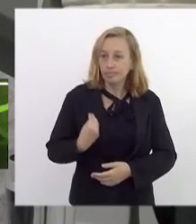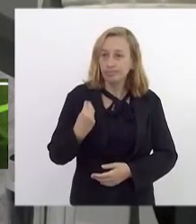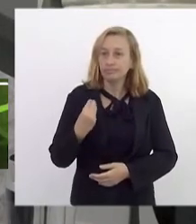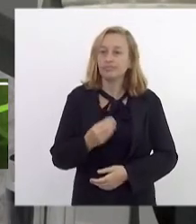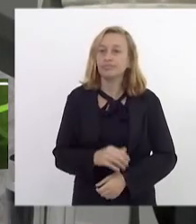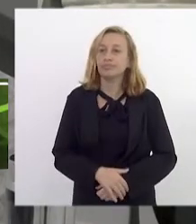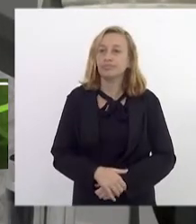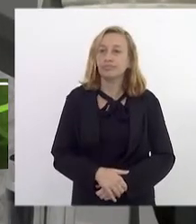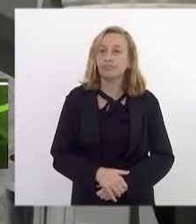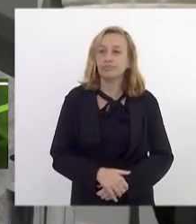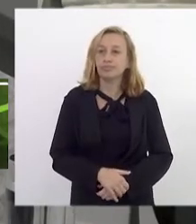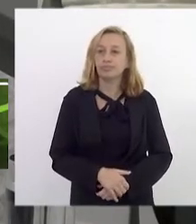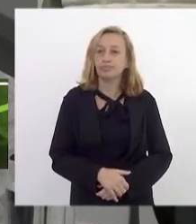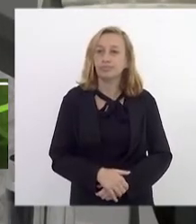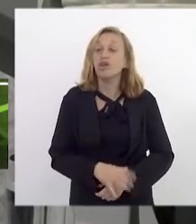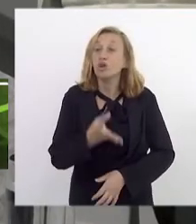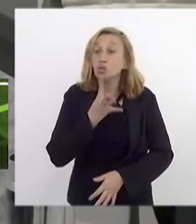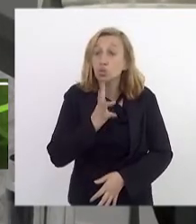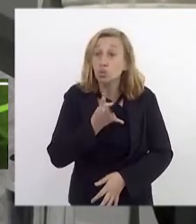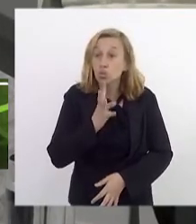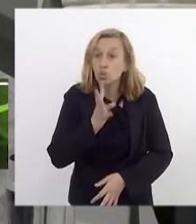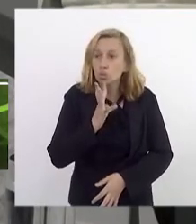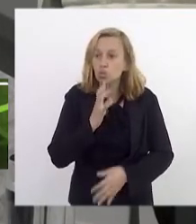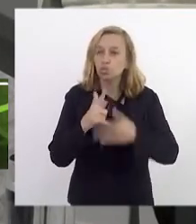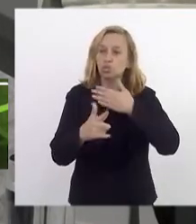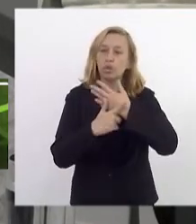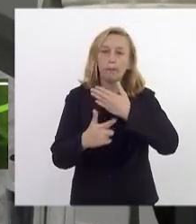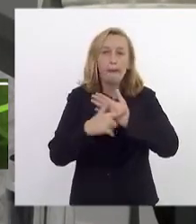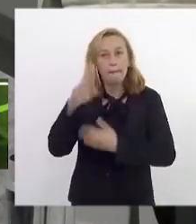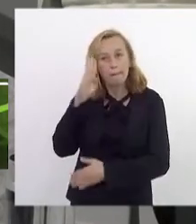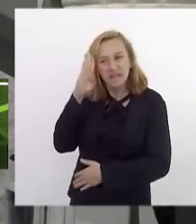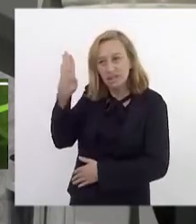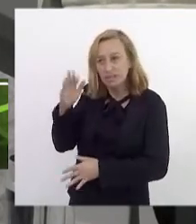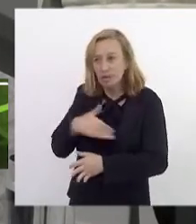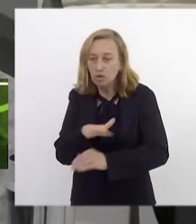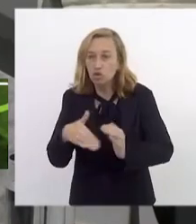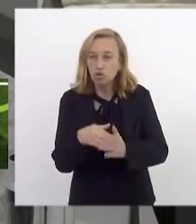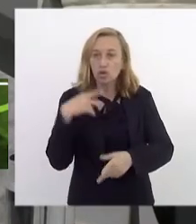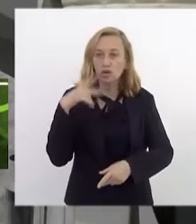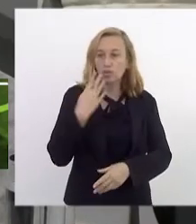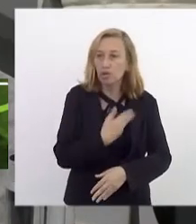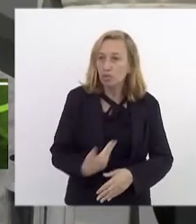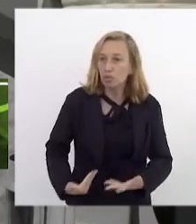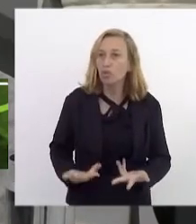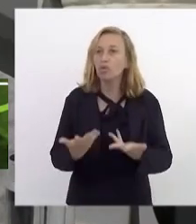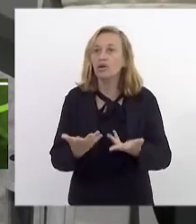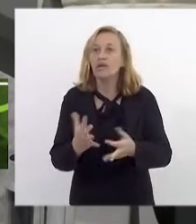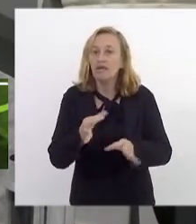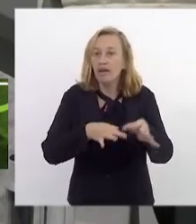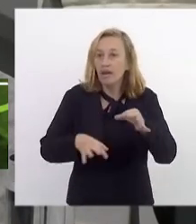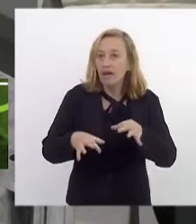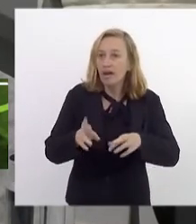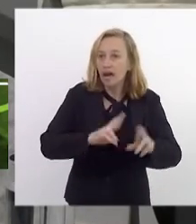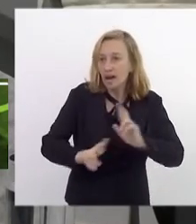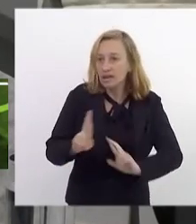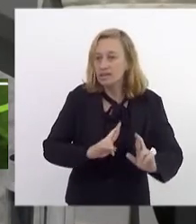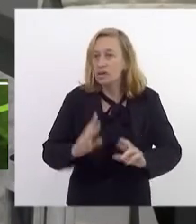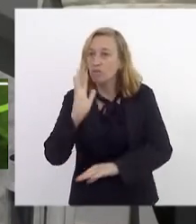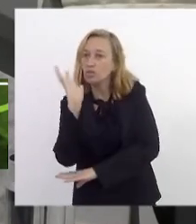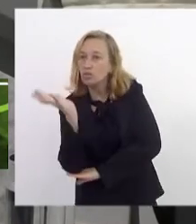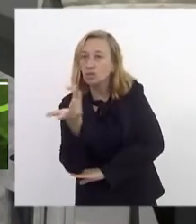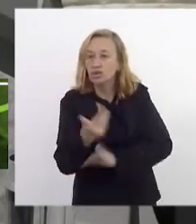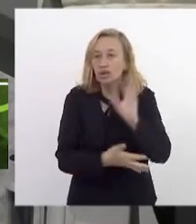é de reconhecer o papel fundamental de toda a política pública com relação ao meio ambiente